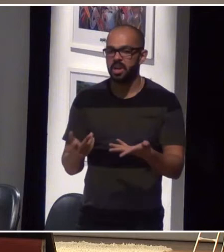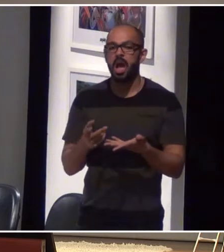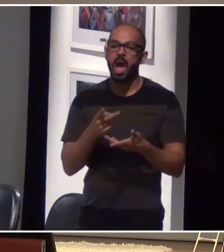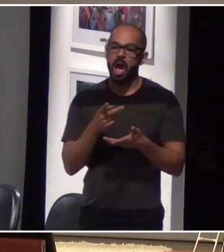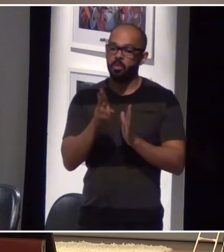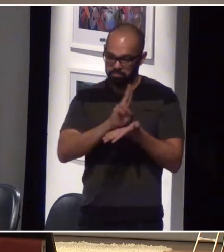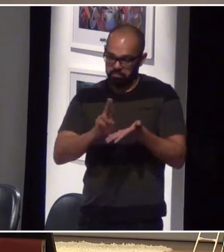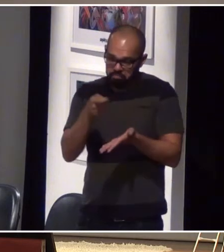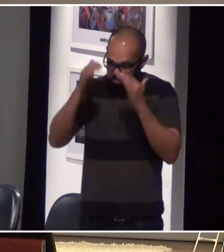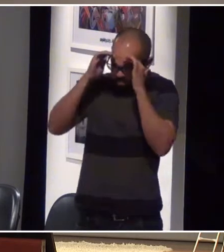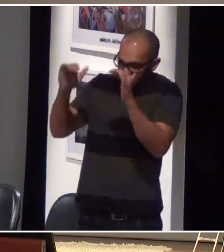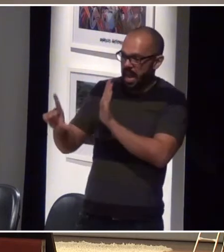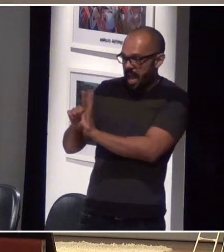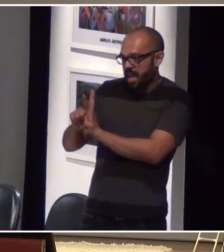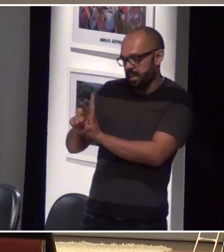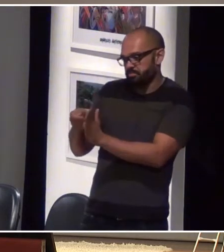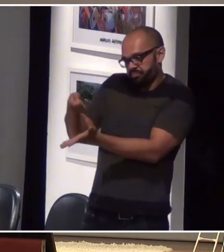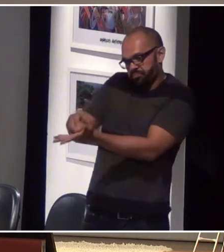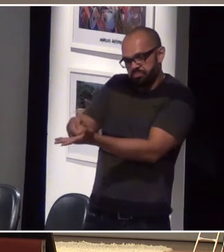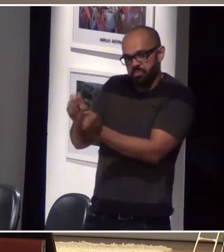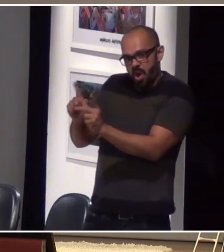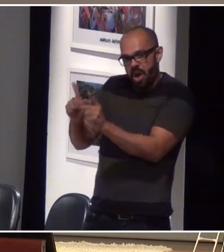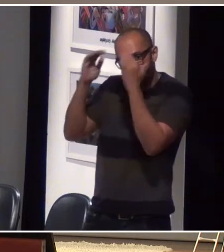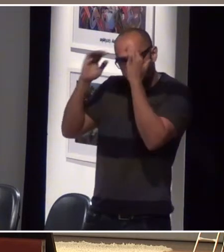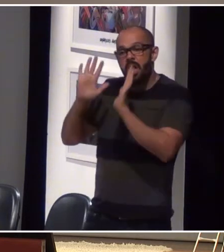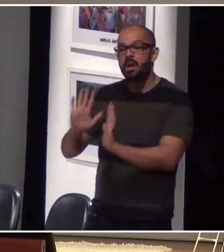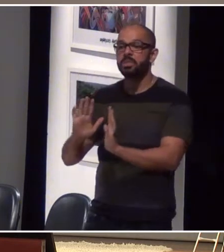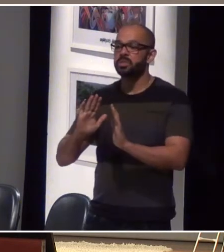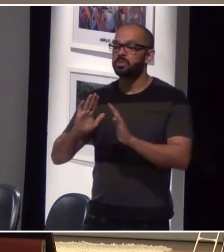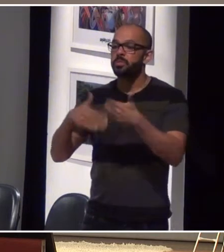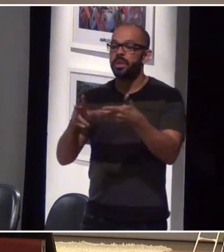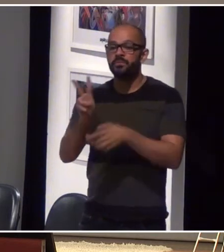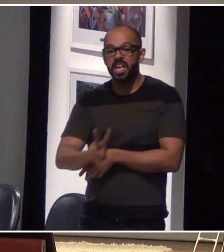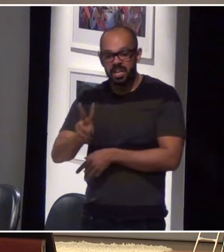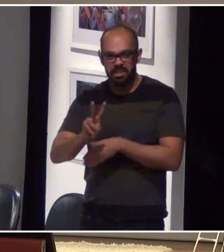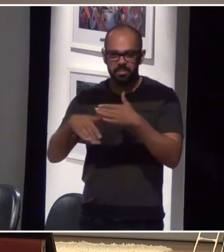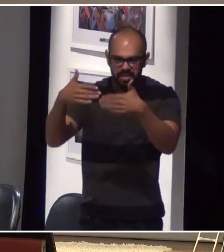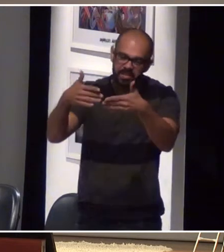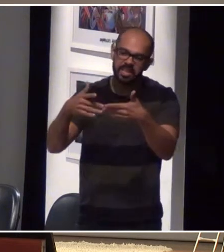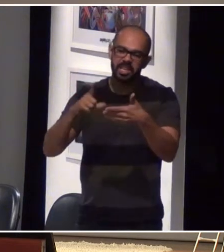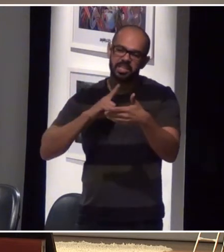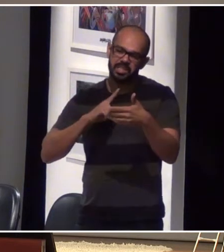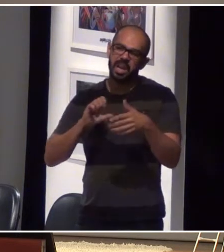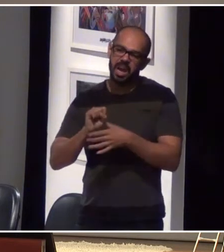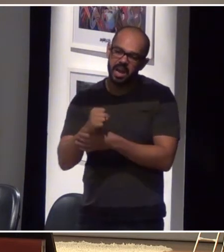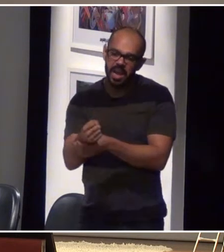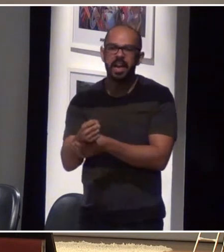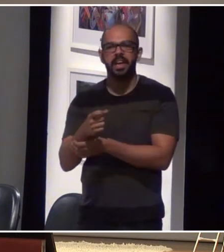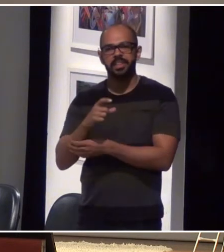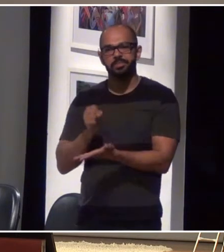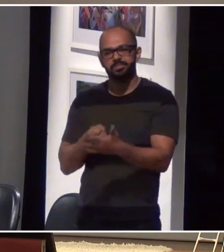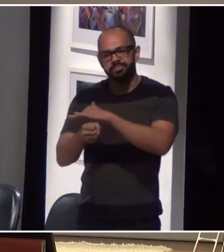a universidade cumpriu a lei, está fazendo o que a lei manda. A questão é que os processos seletivos ainda, por mais que garanta a